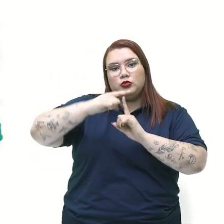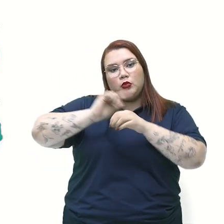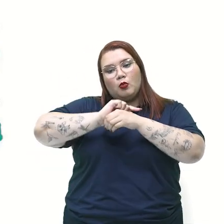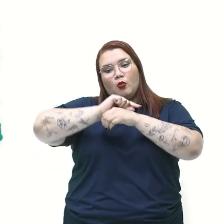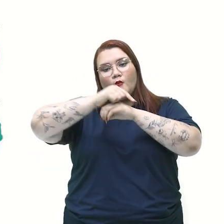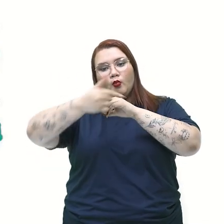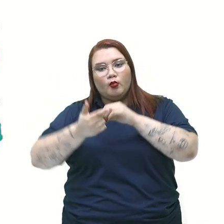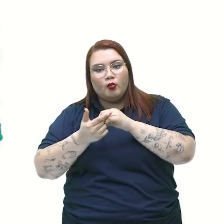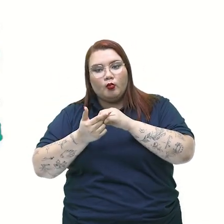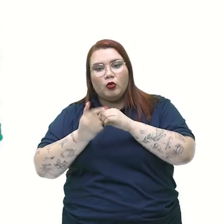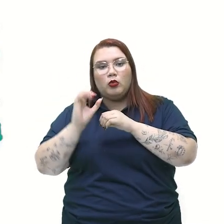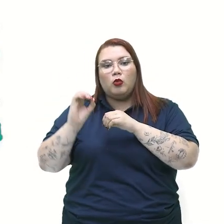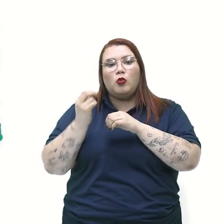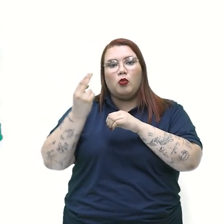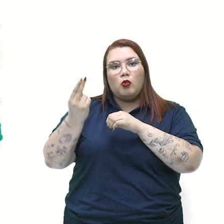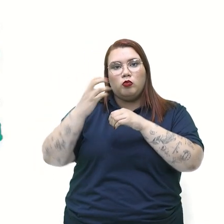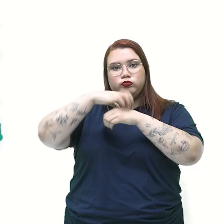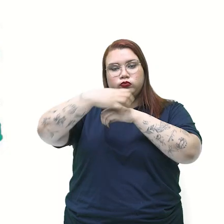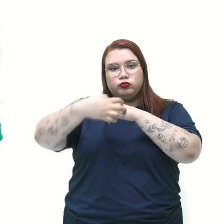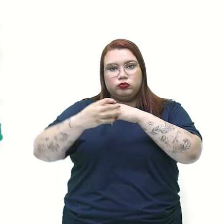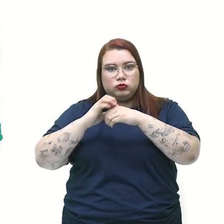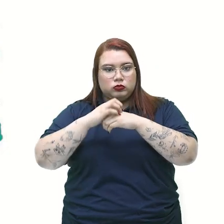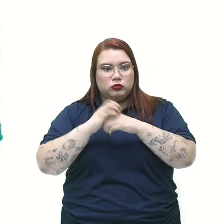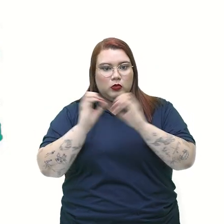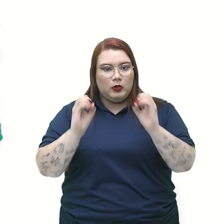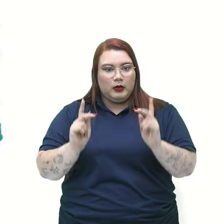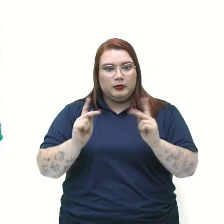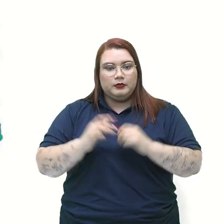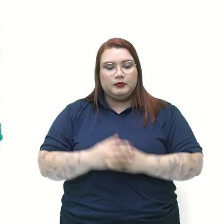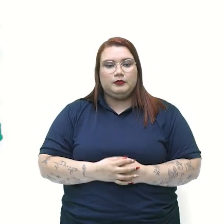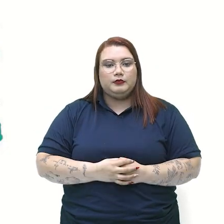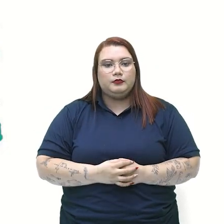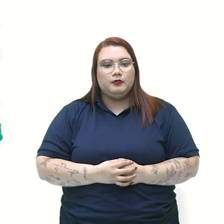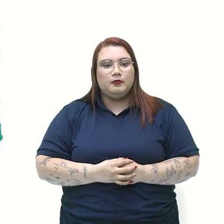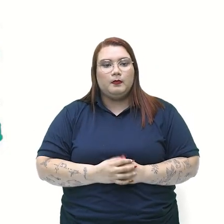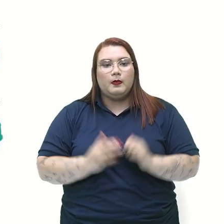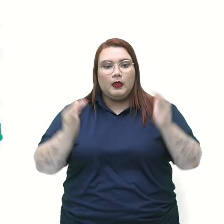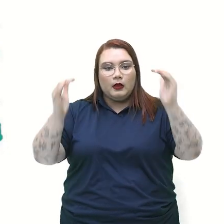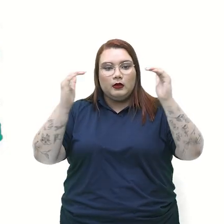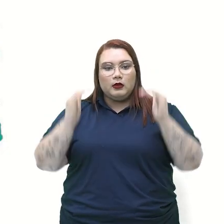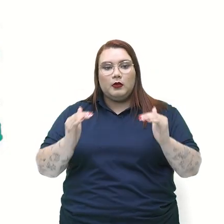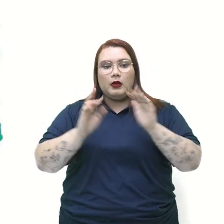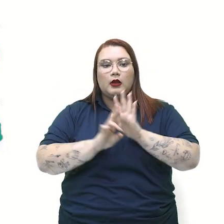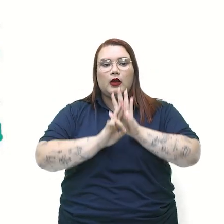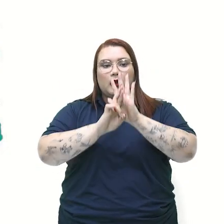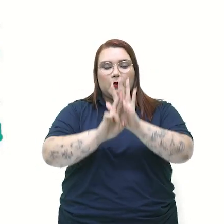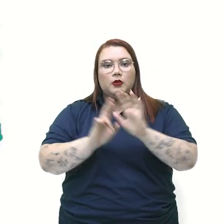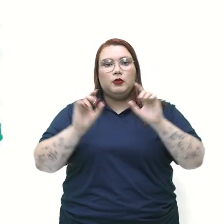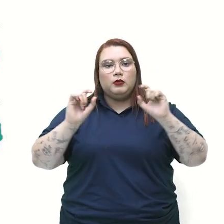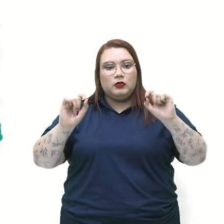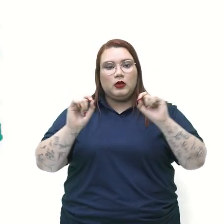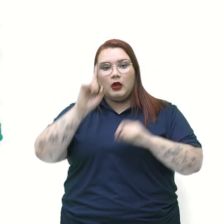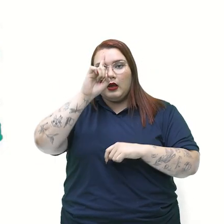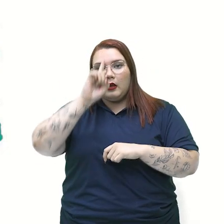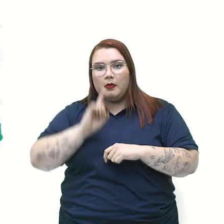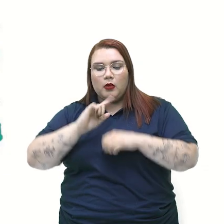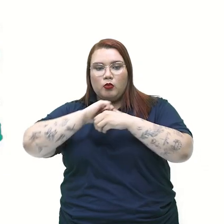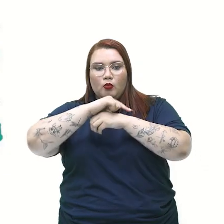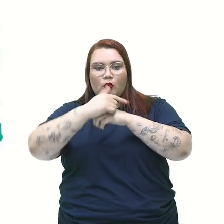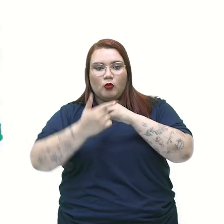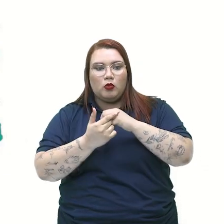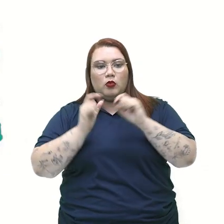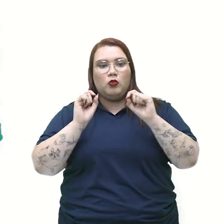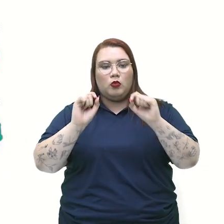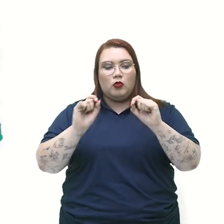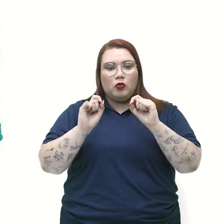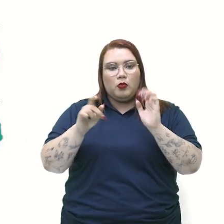seu formato, né, amarelo ou verde, lisa ou rugosa. E aqui a gente tem essa representação, né, amarela